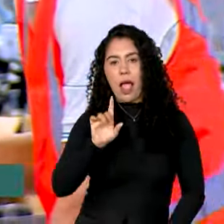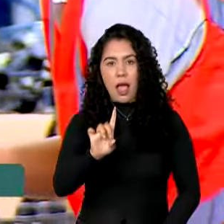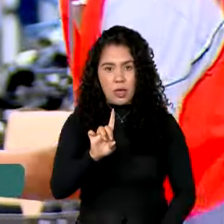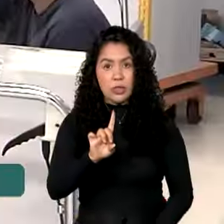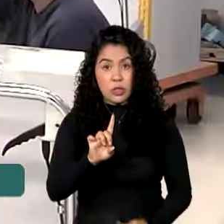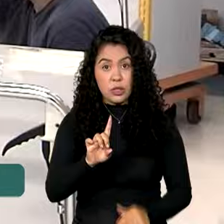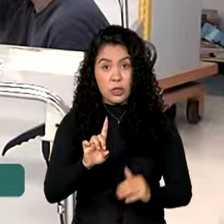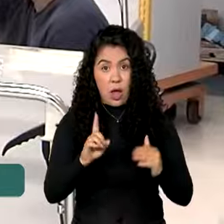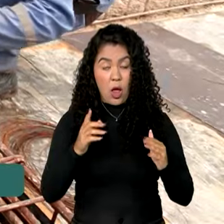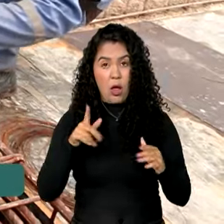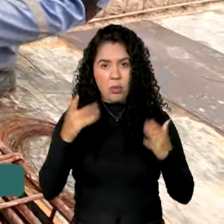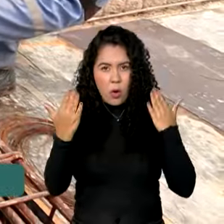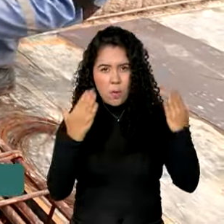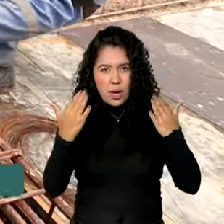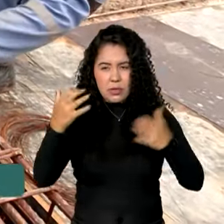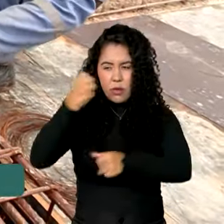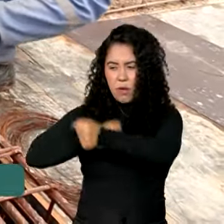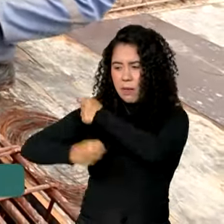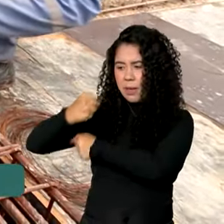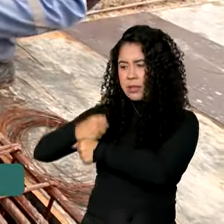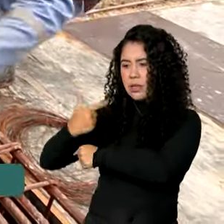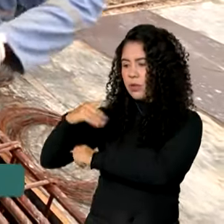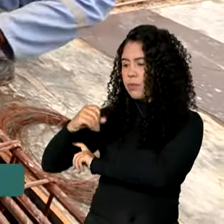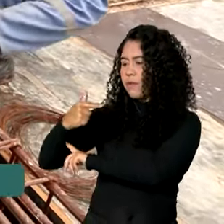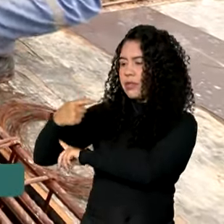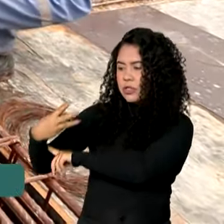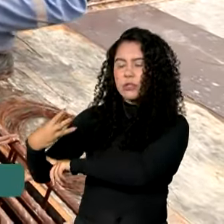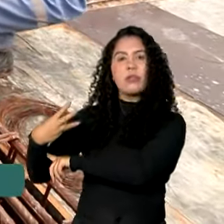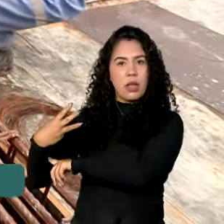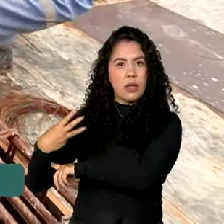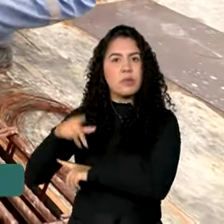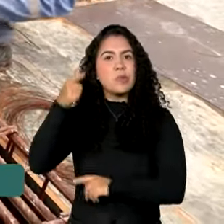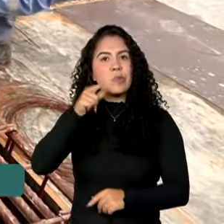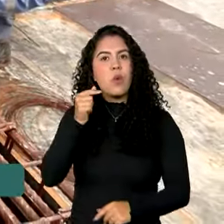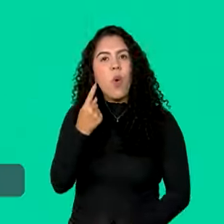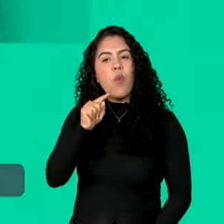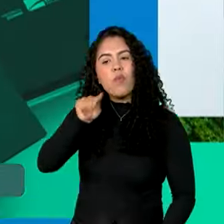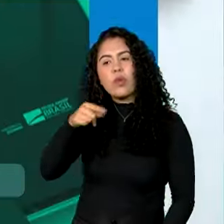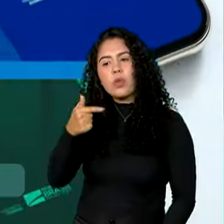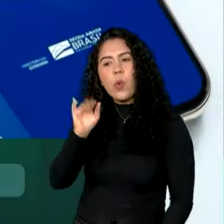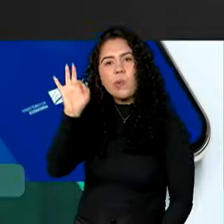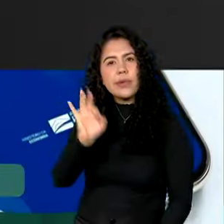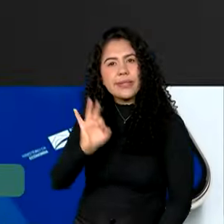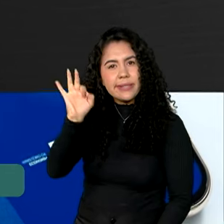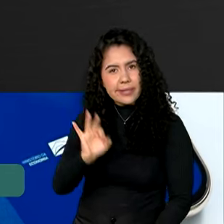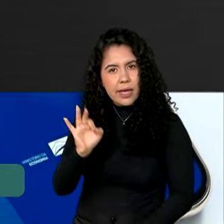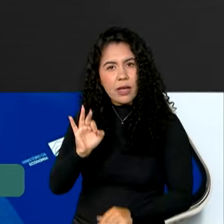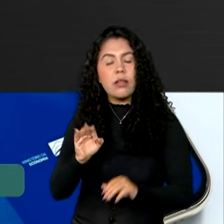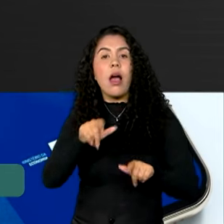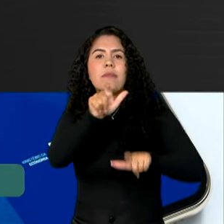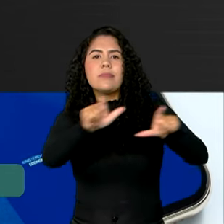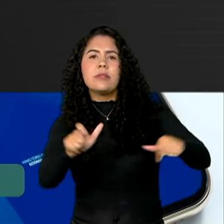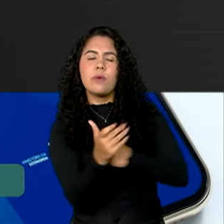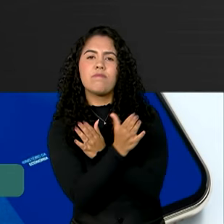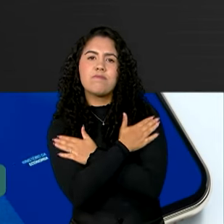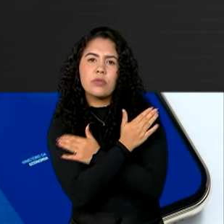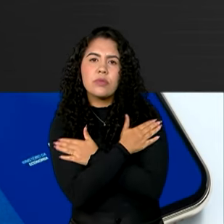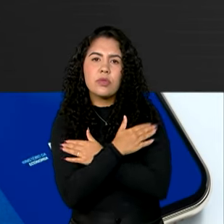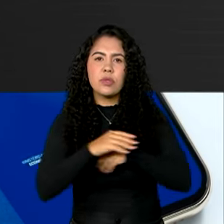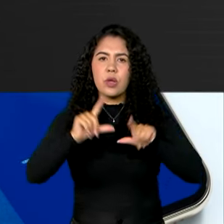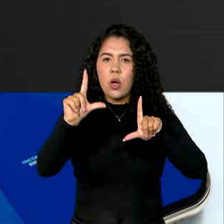mesmo período do ano passado, a redução foi de 1,2 ponto percentual. A população desocupada diminuiu